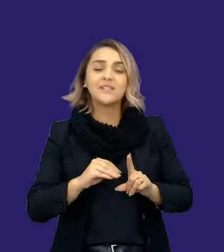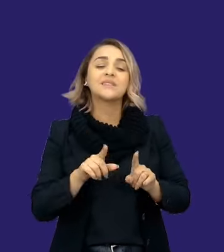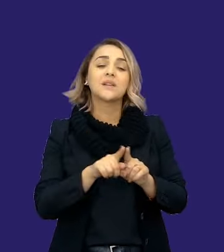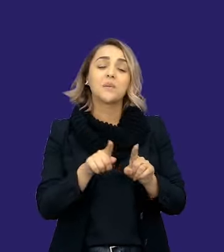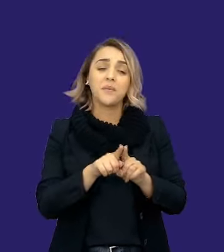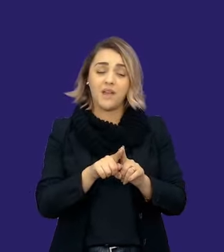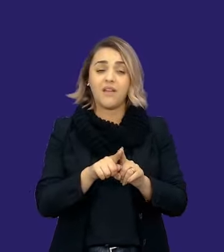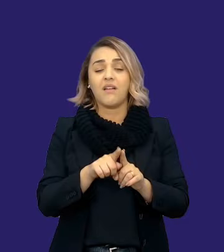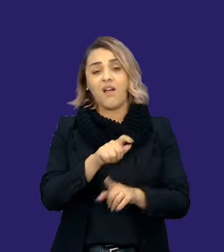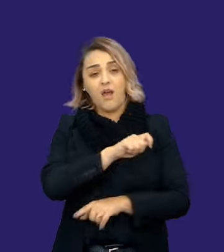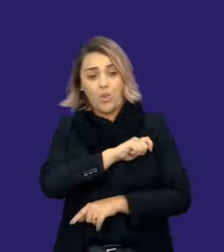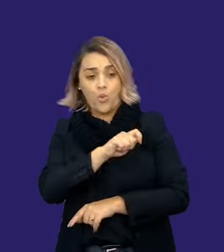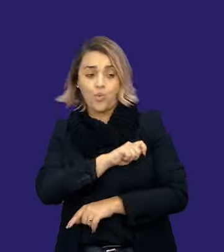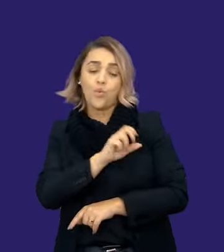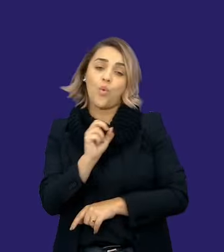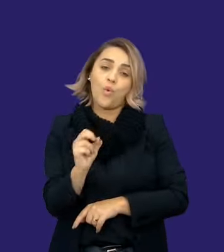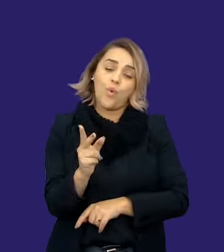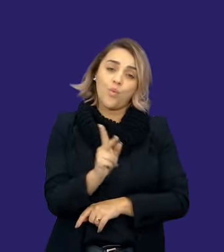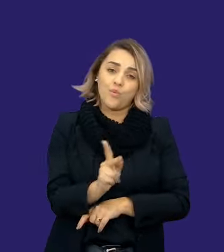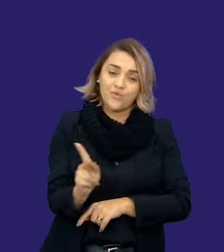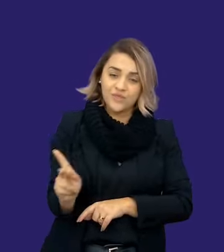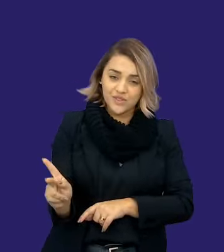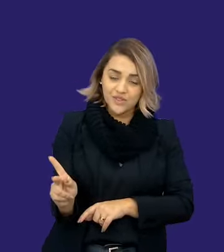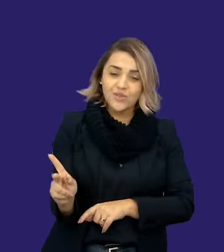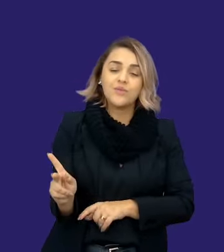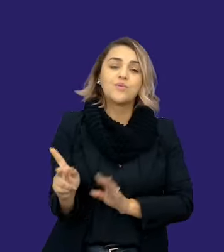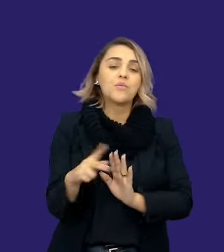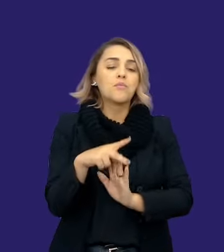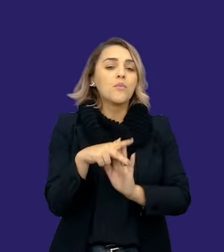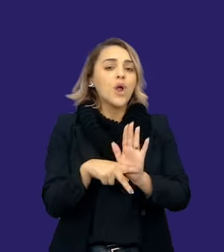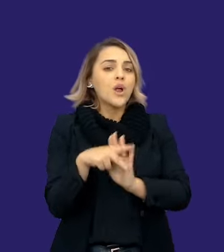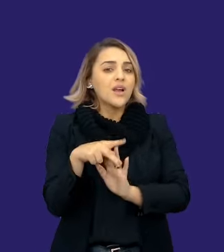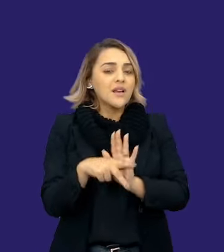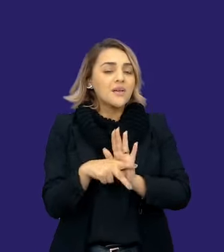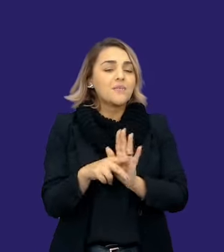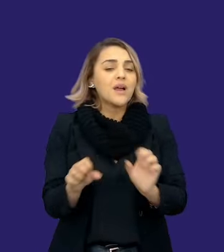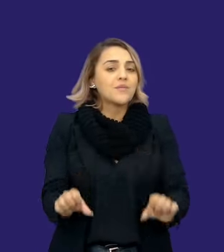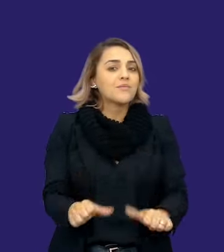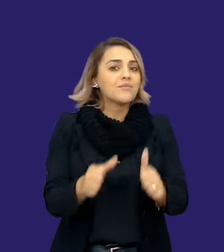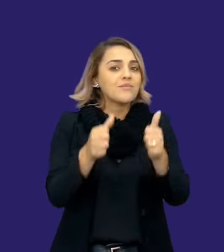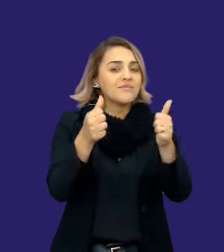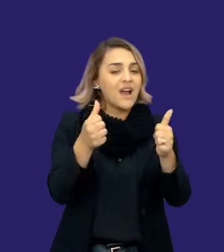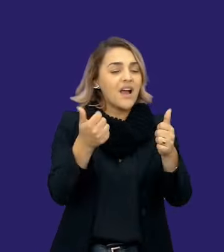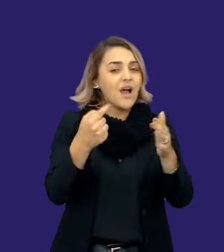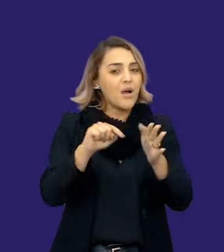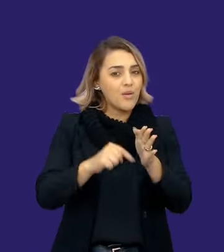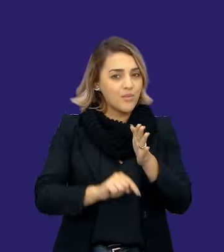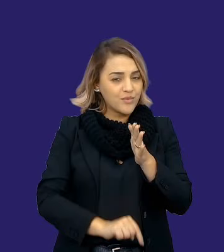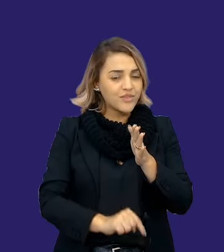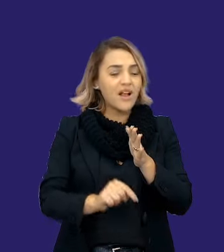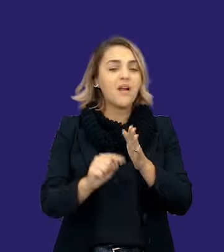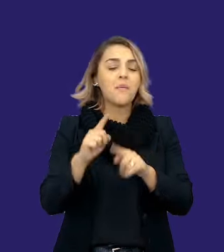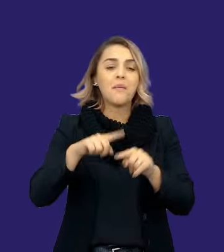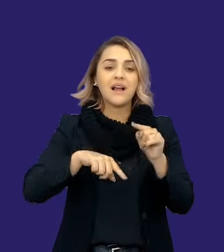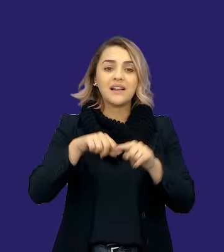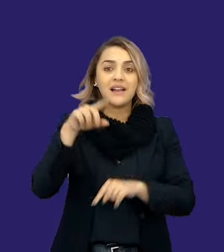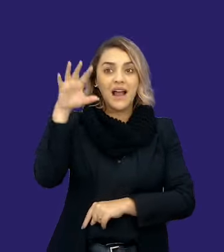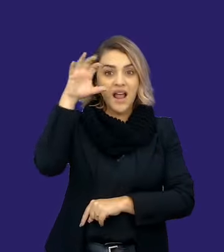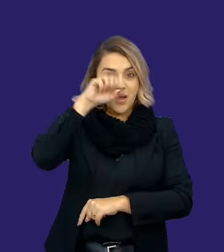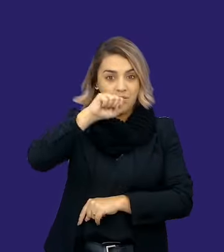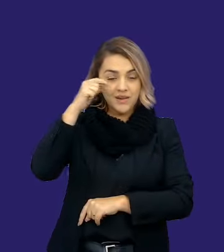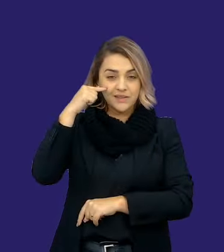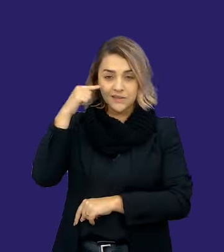professor, né, do programa de recuperação e aprofundamento, o material Aprender Sempre. Temos aqui também dentro desses links, tá? Se